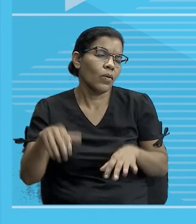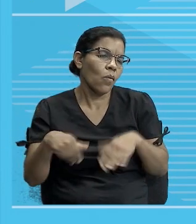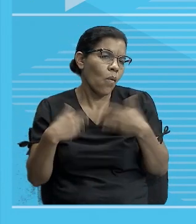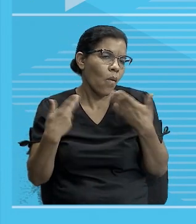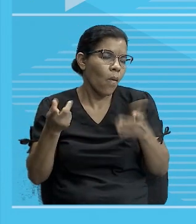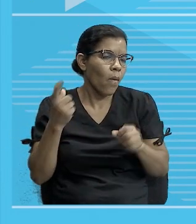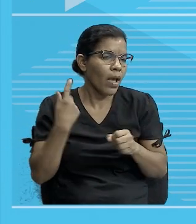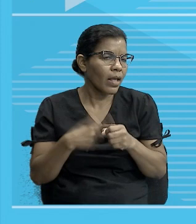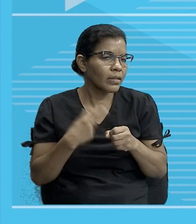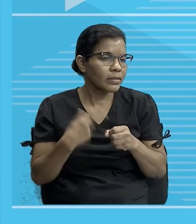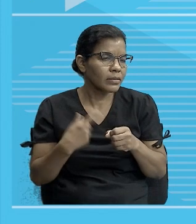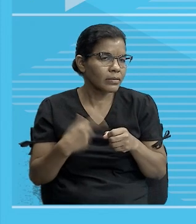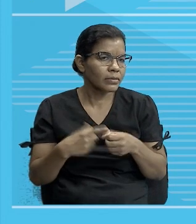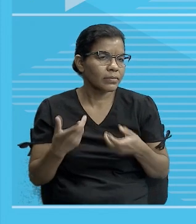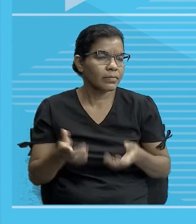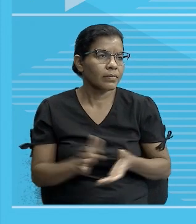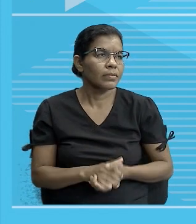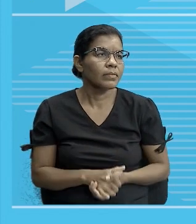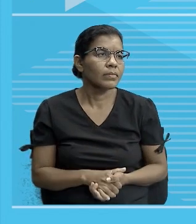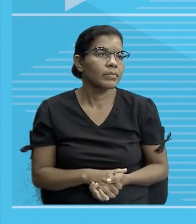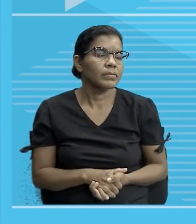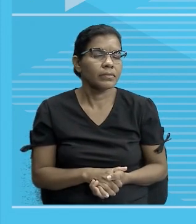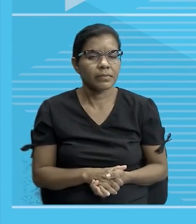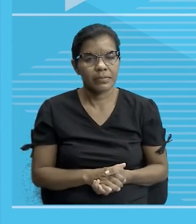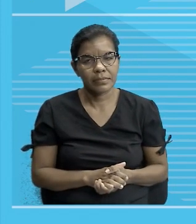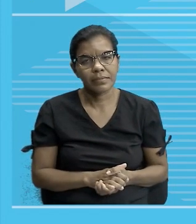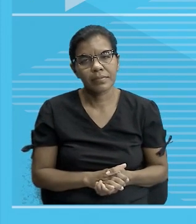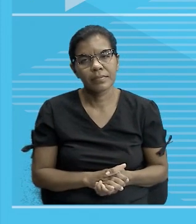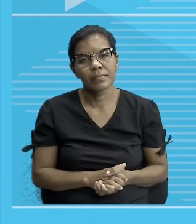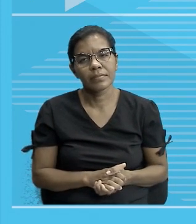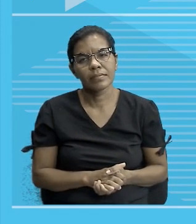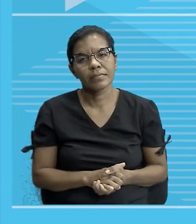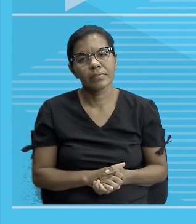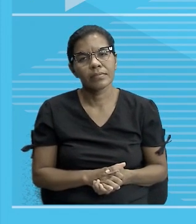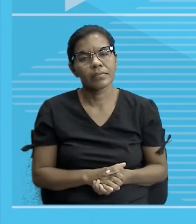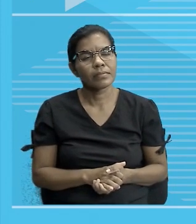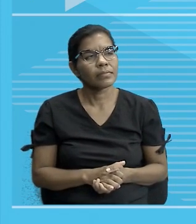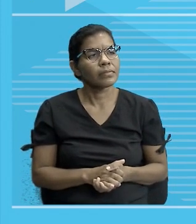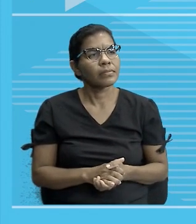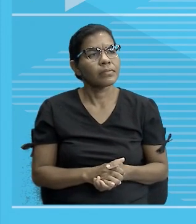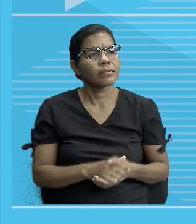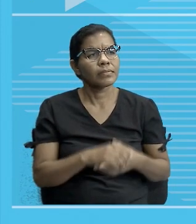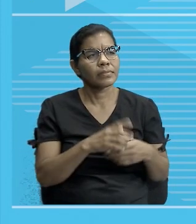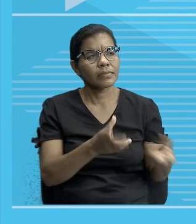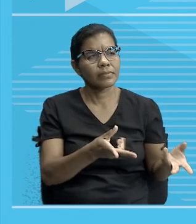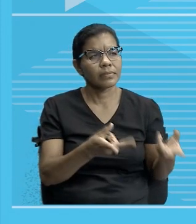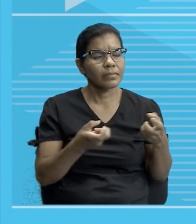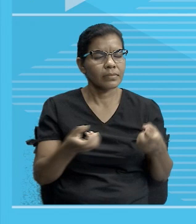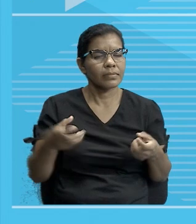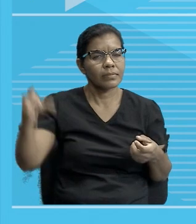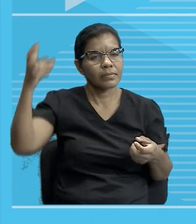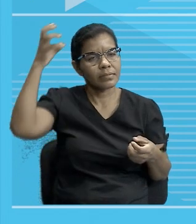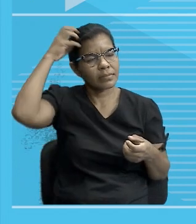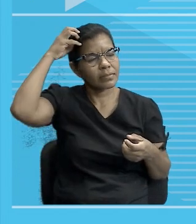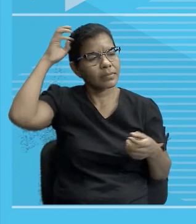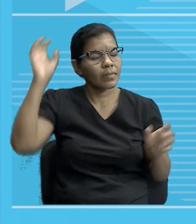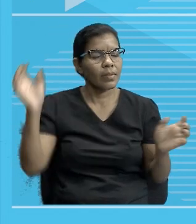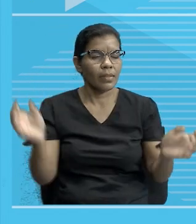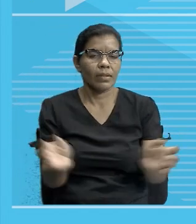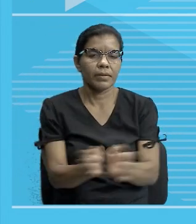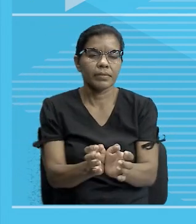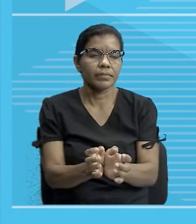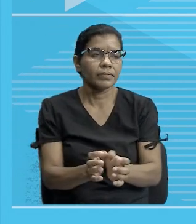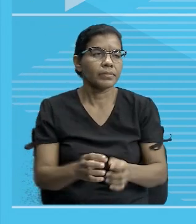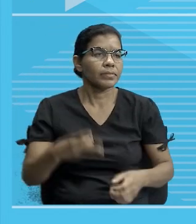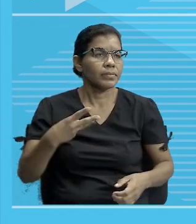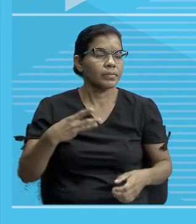cidade, senhora Naira Natividade? Senhorita Natividade. Olha aí, olha. Quando o rei reuniu